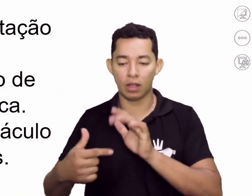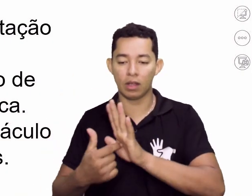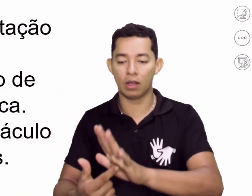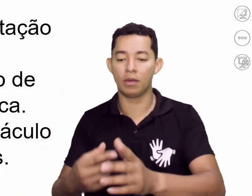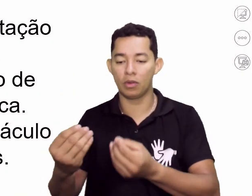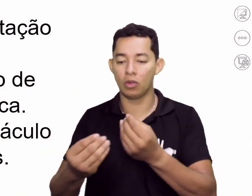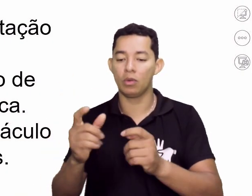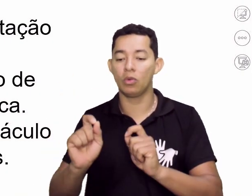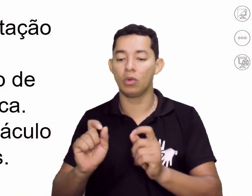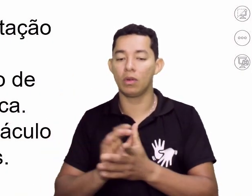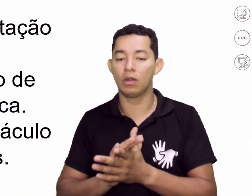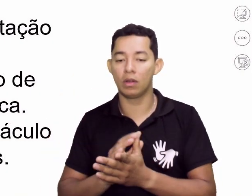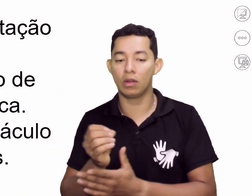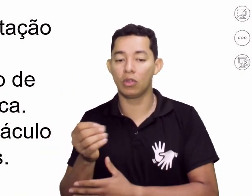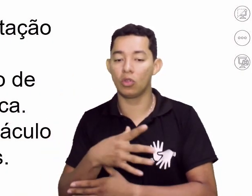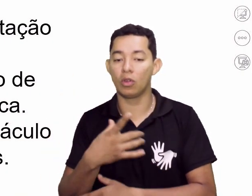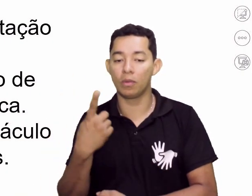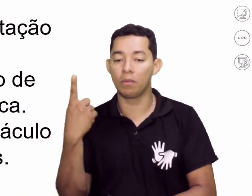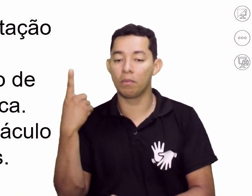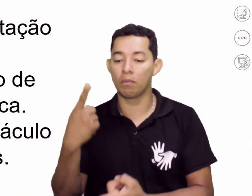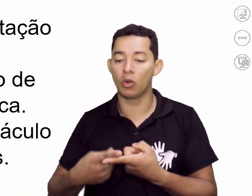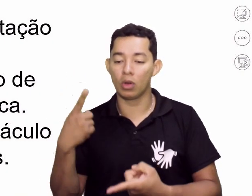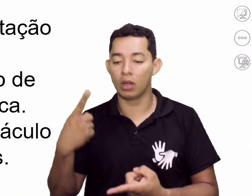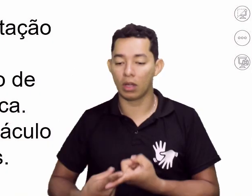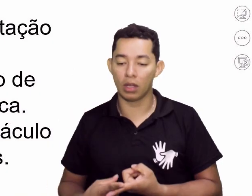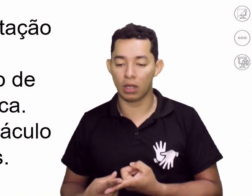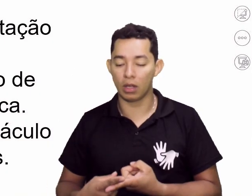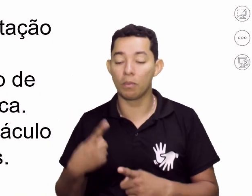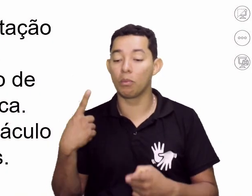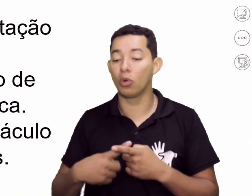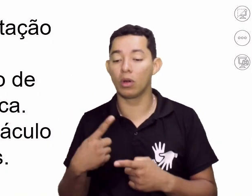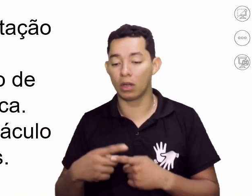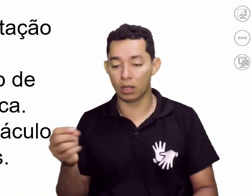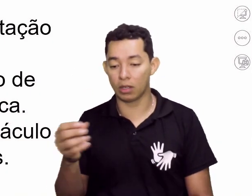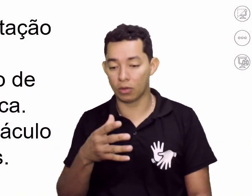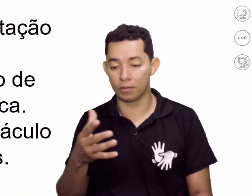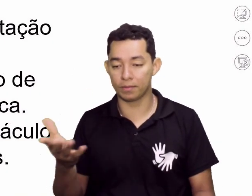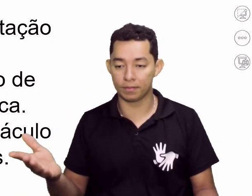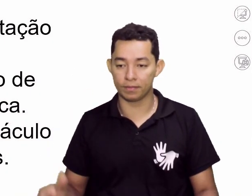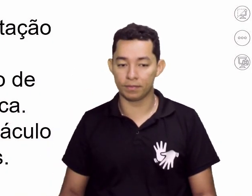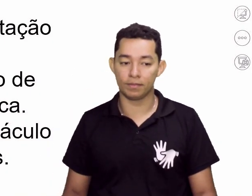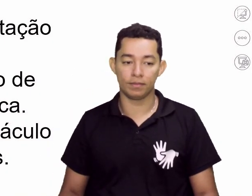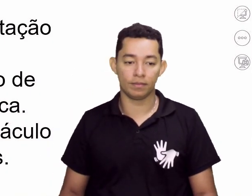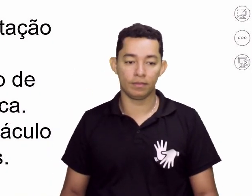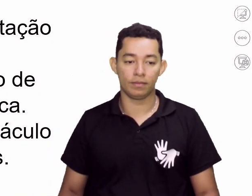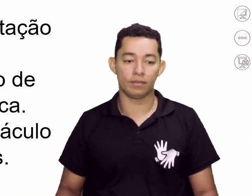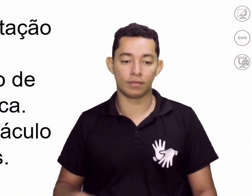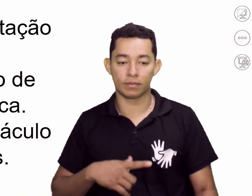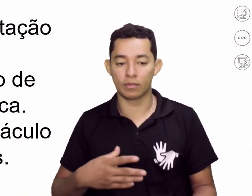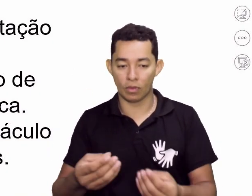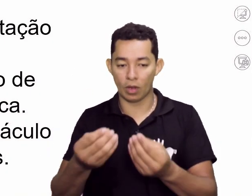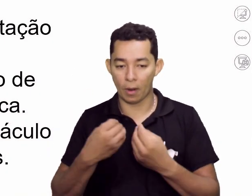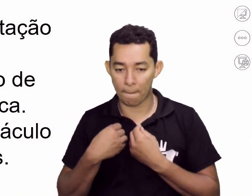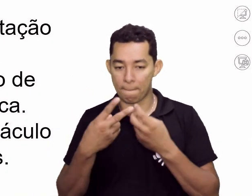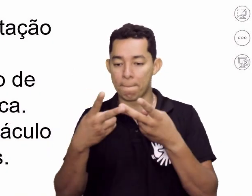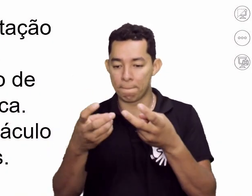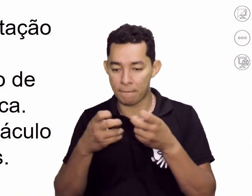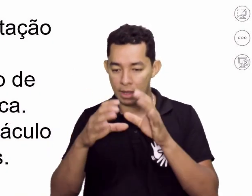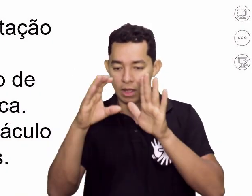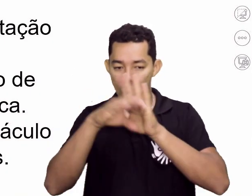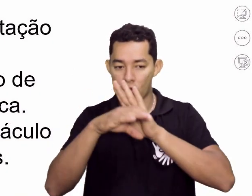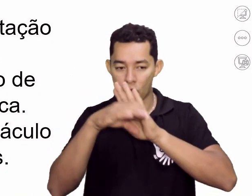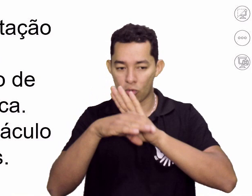como inovador por quê? Isso aí é uma inovação. Por adotar uma perspectiva conceitual